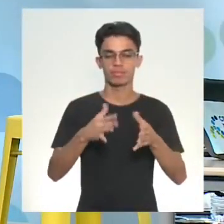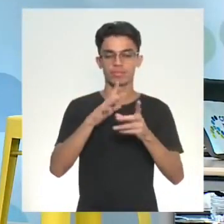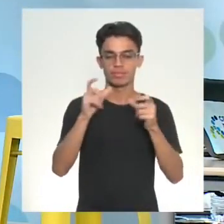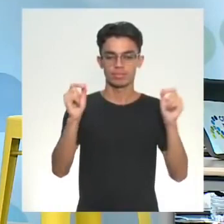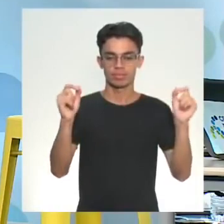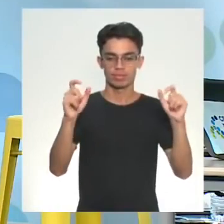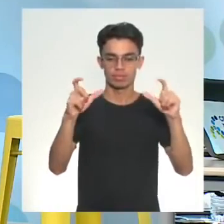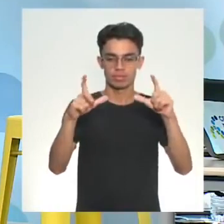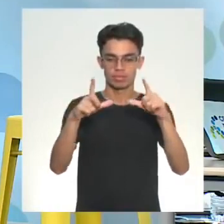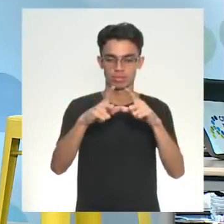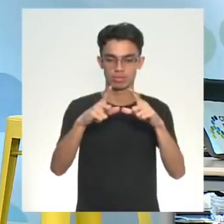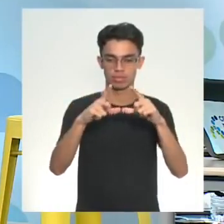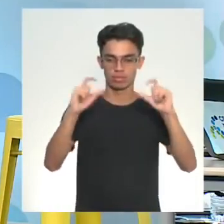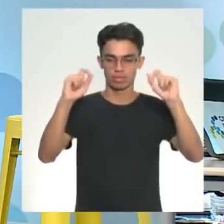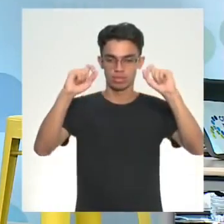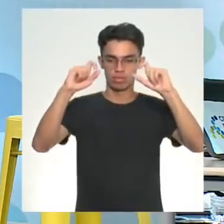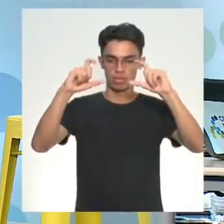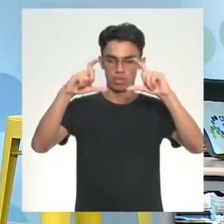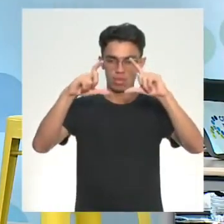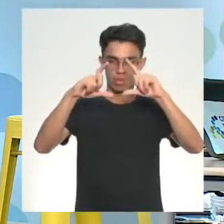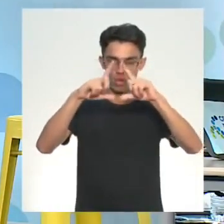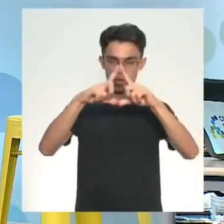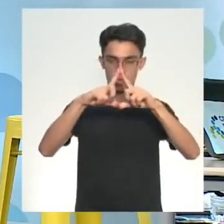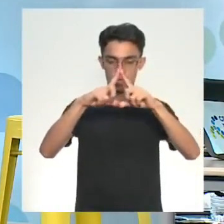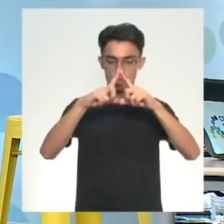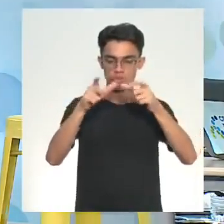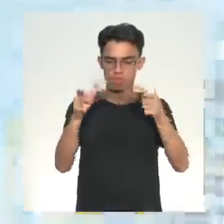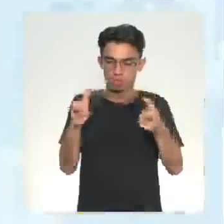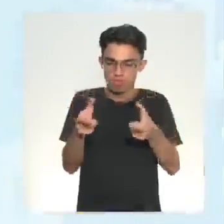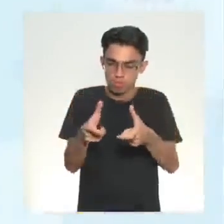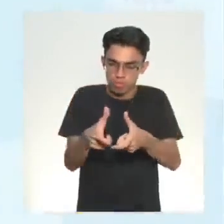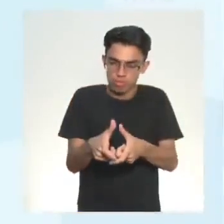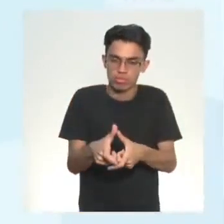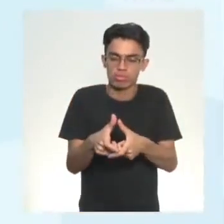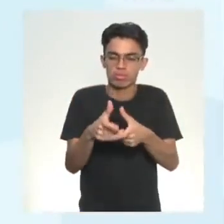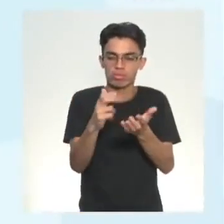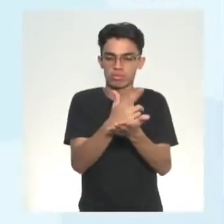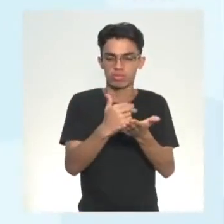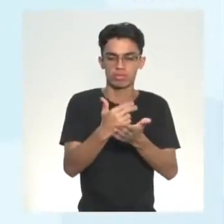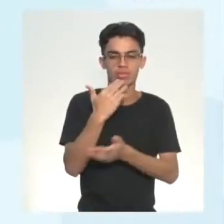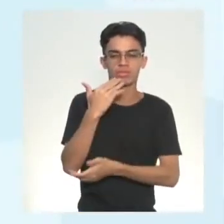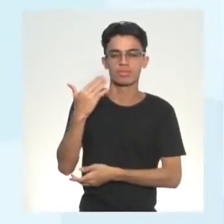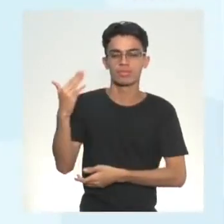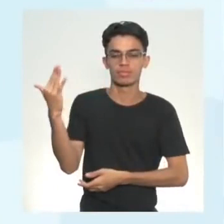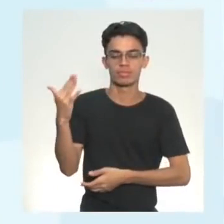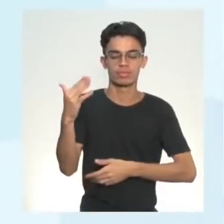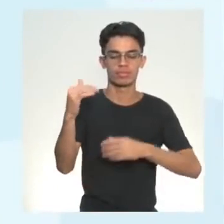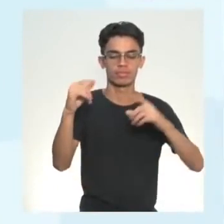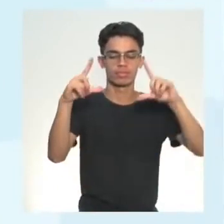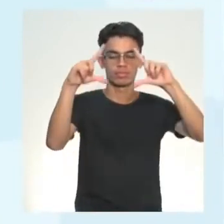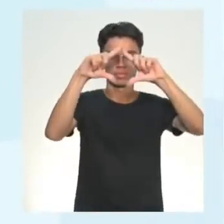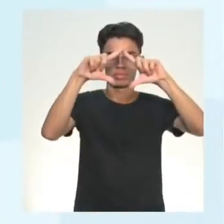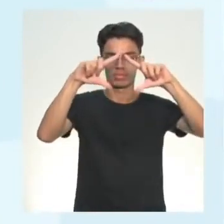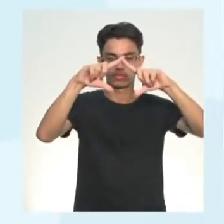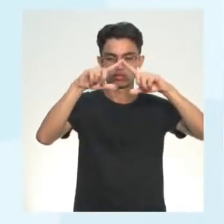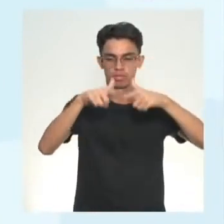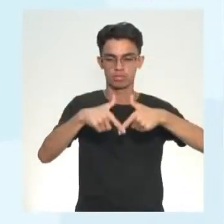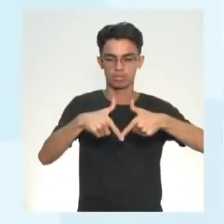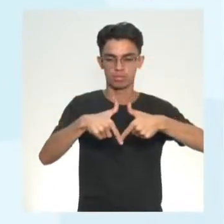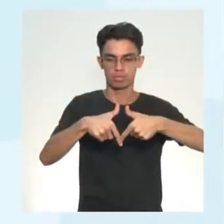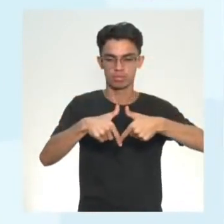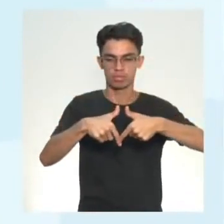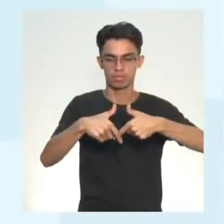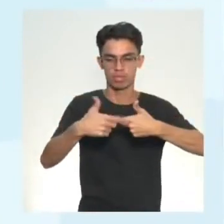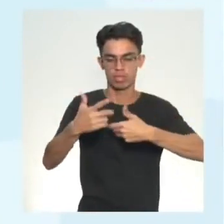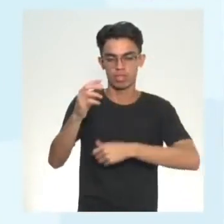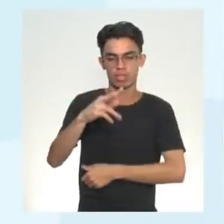reduzir? Vamos reduzir? Olha lá. Reduza a figura abaixo na malha quadriculada de acordo com a razão de